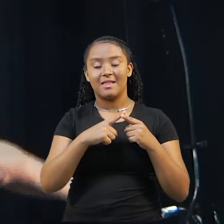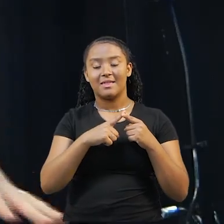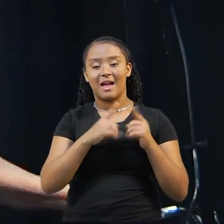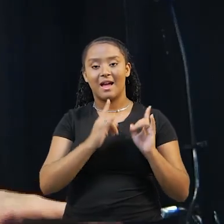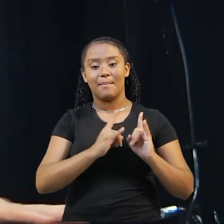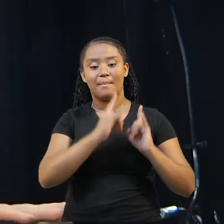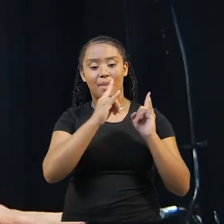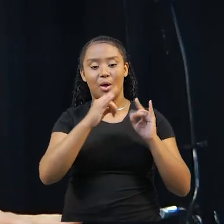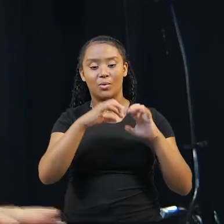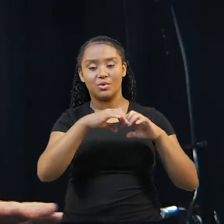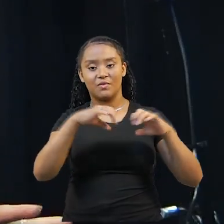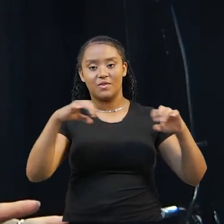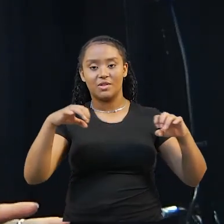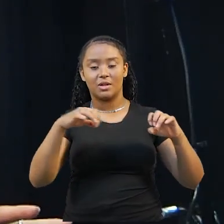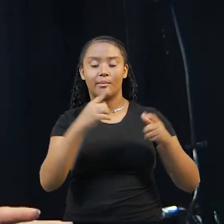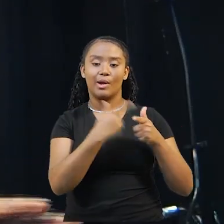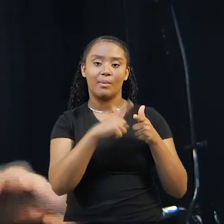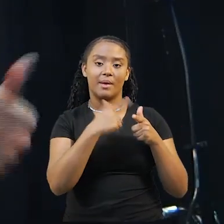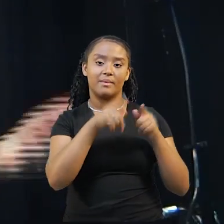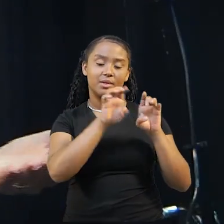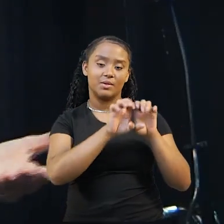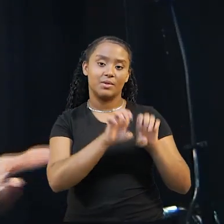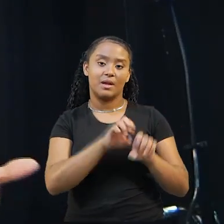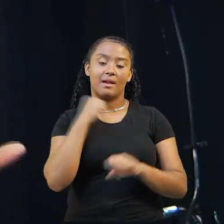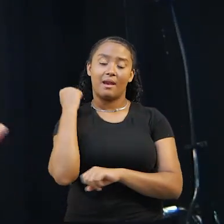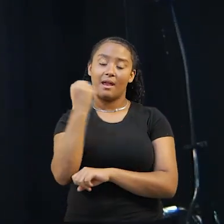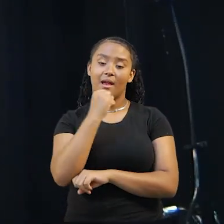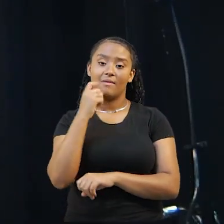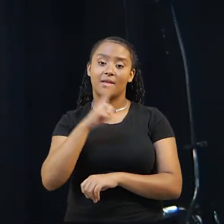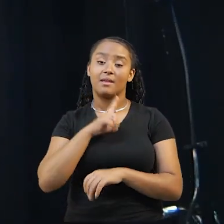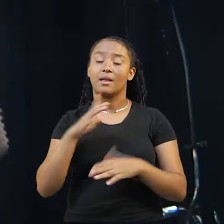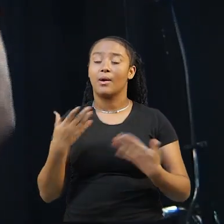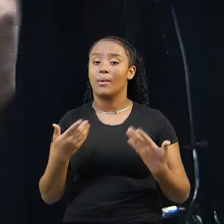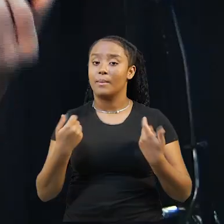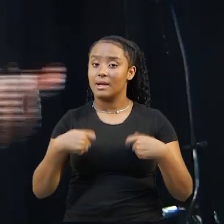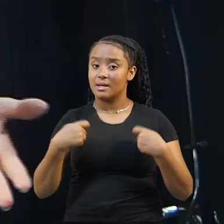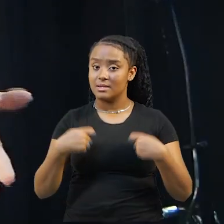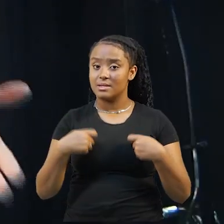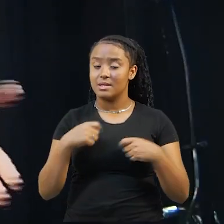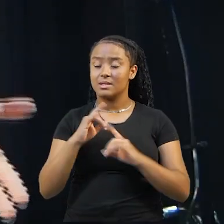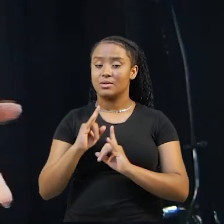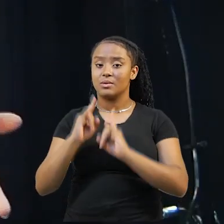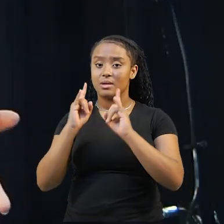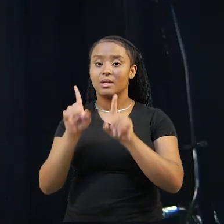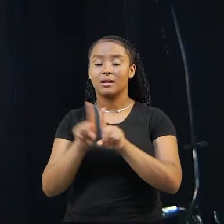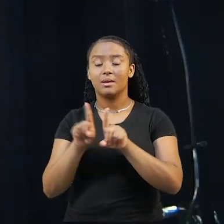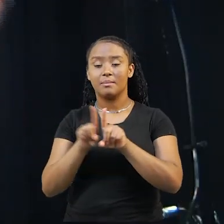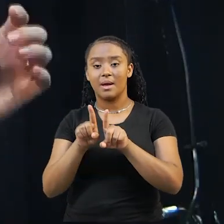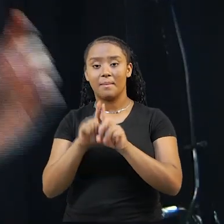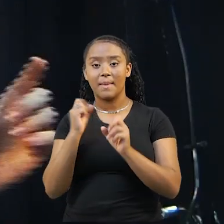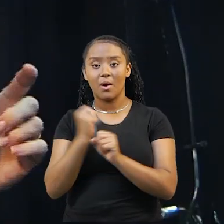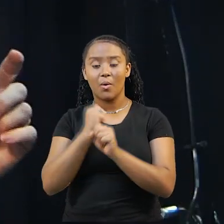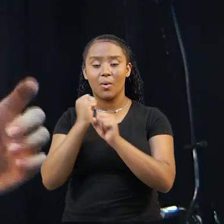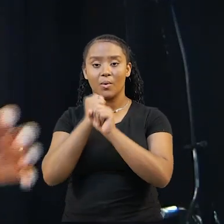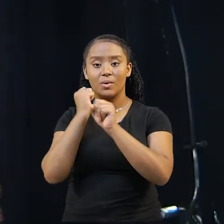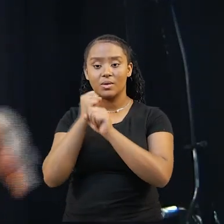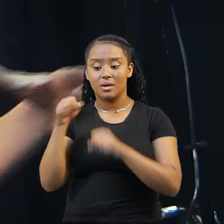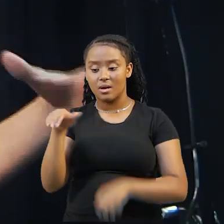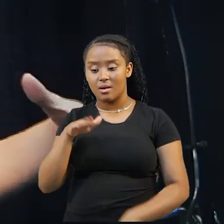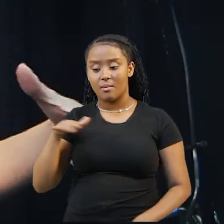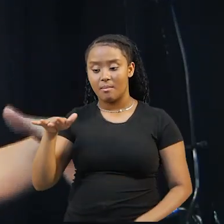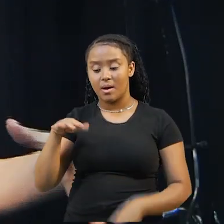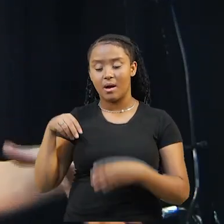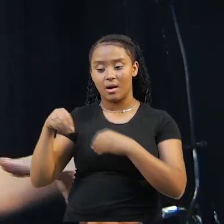blocos que estão com problemas estruturais muito graves, então ela precisa desse bloco, e aí para construir uma parte do